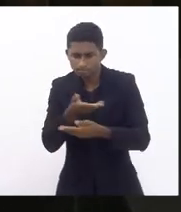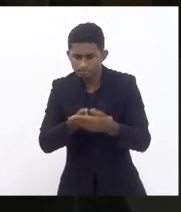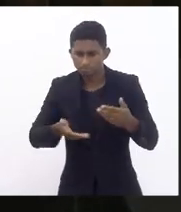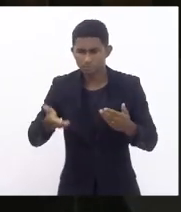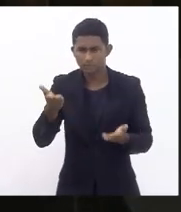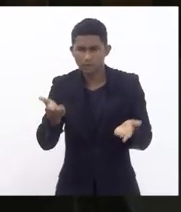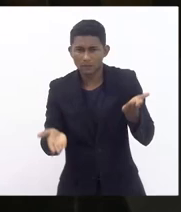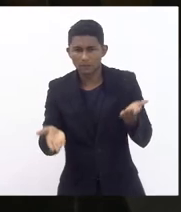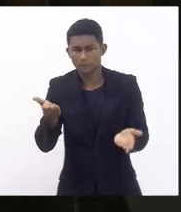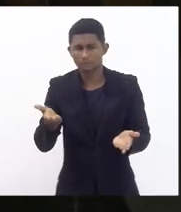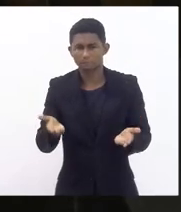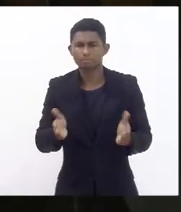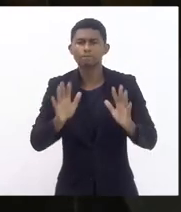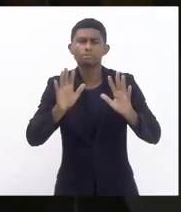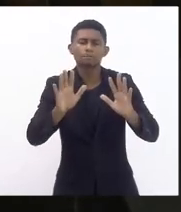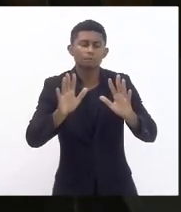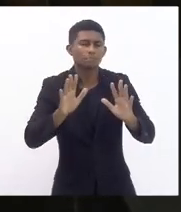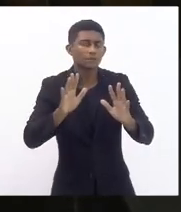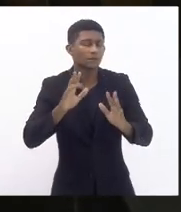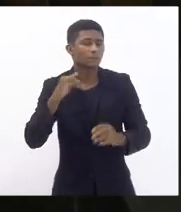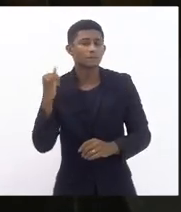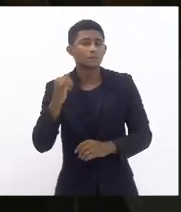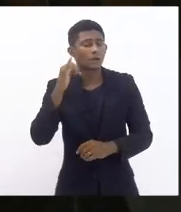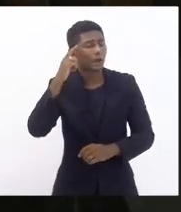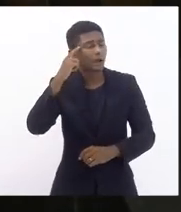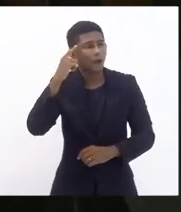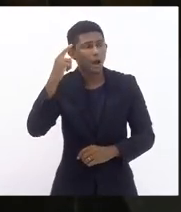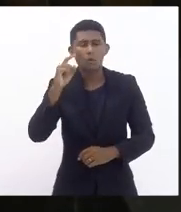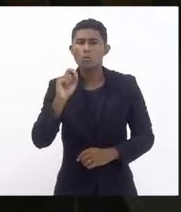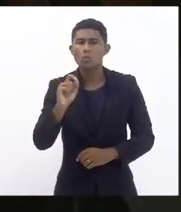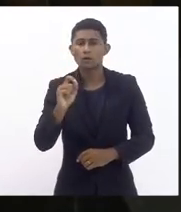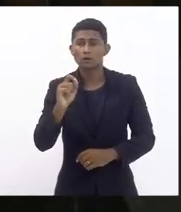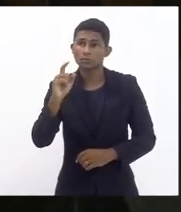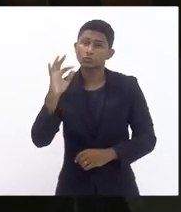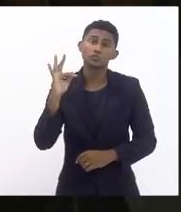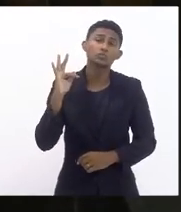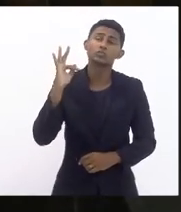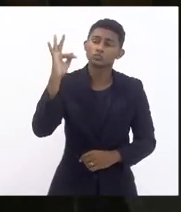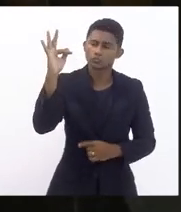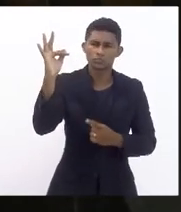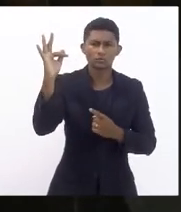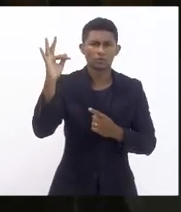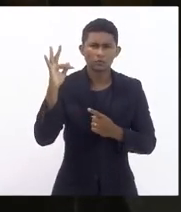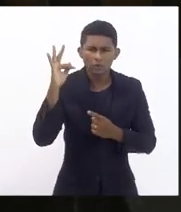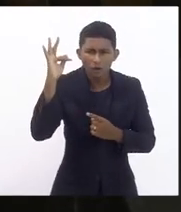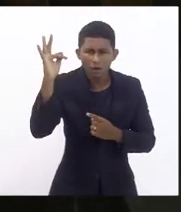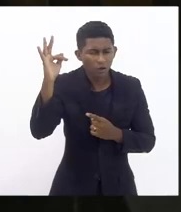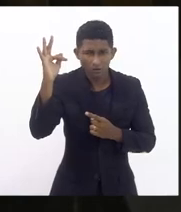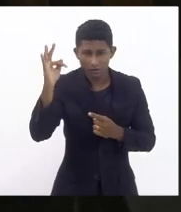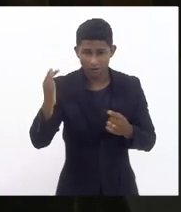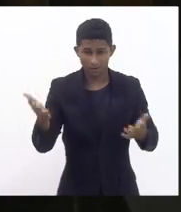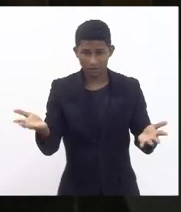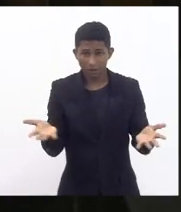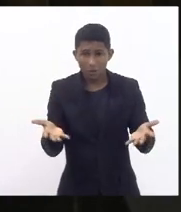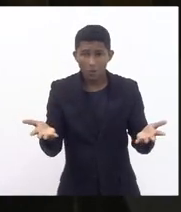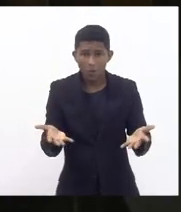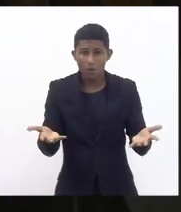o futuro é agora. E um futuro absolutamente imprevisível.